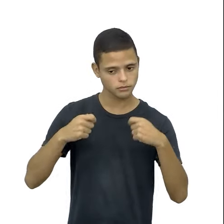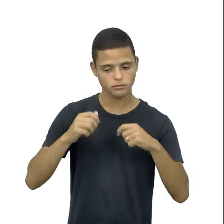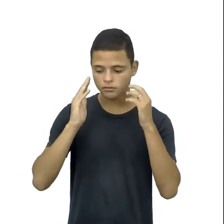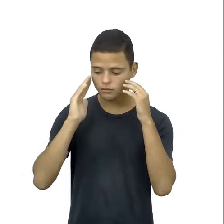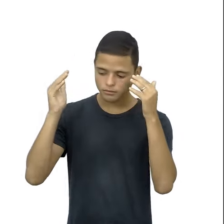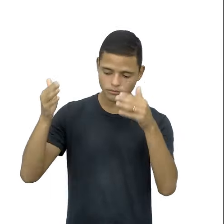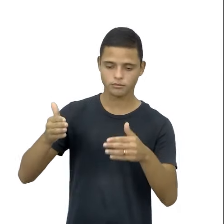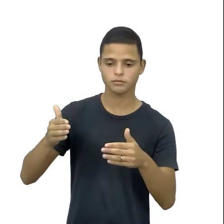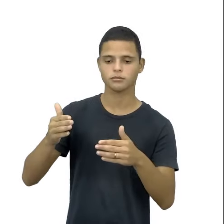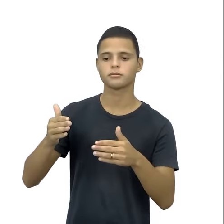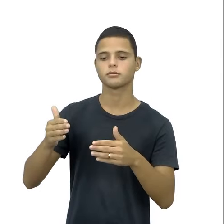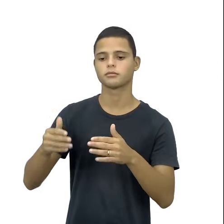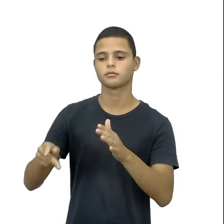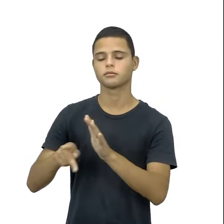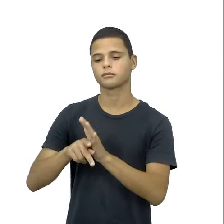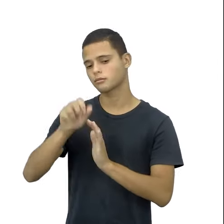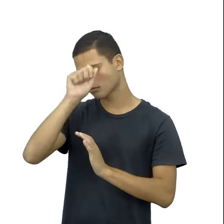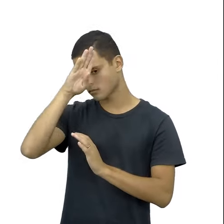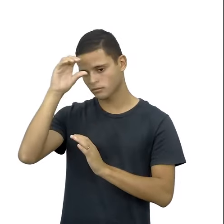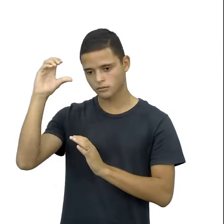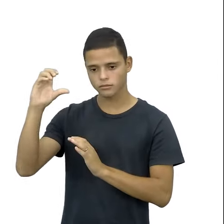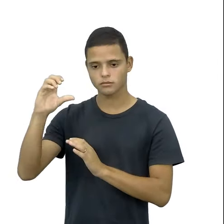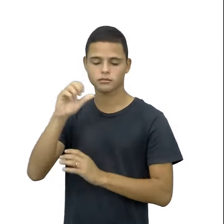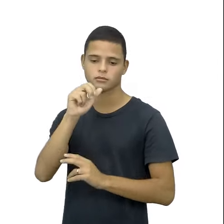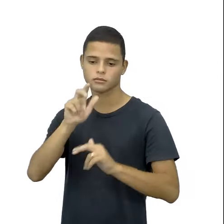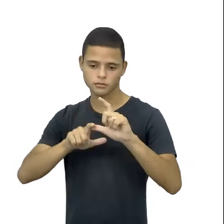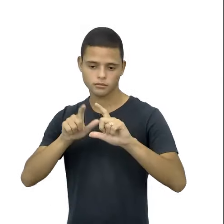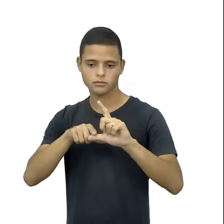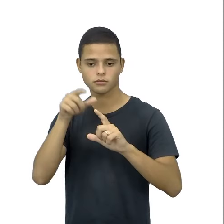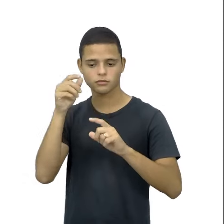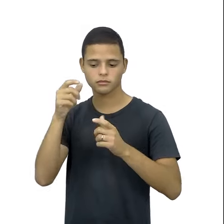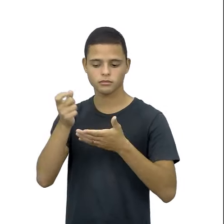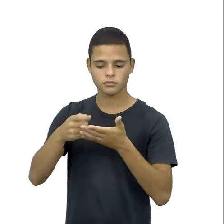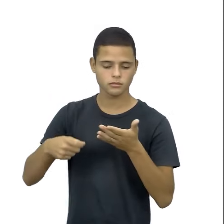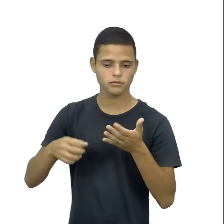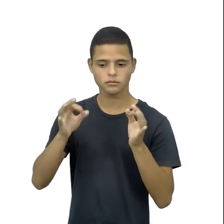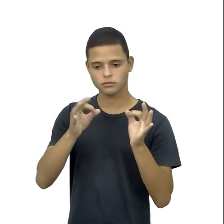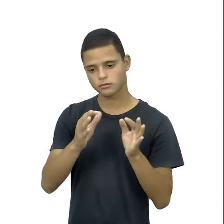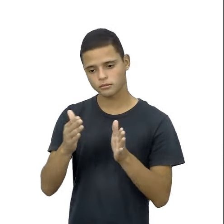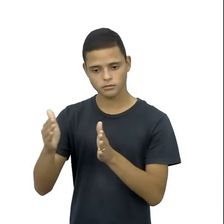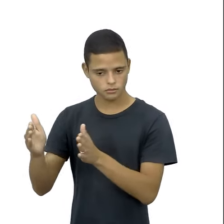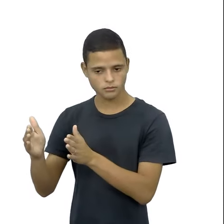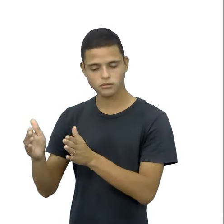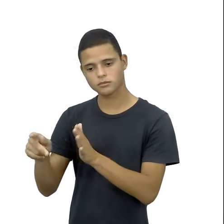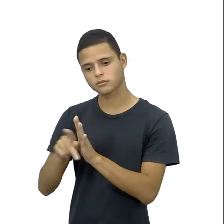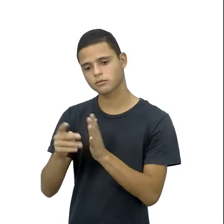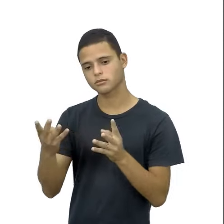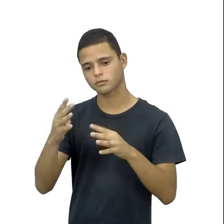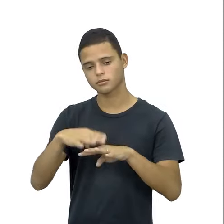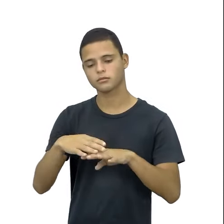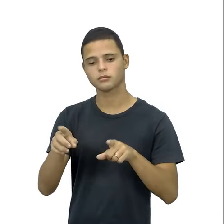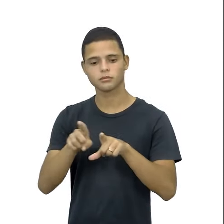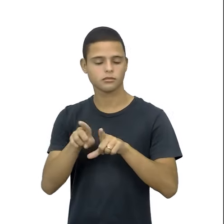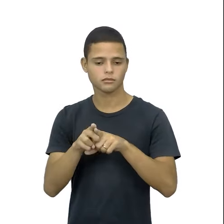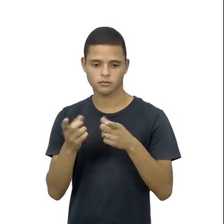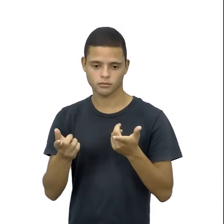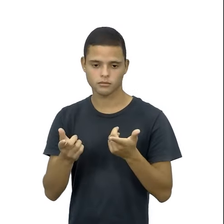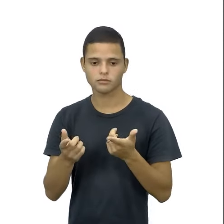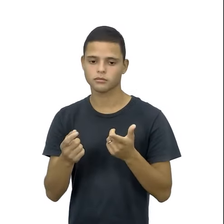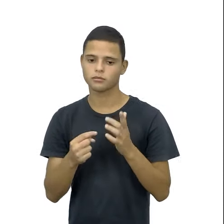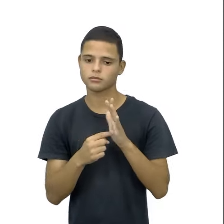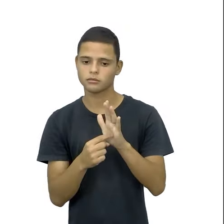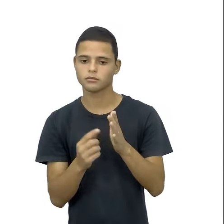desenvolvimento do letramento, né, como a gente cria esse espaço para o letramento matemático, e definir indicadores para